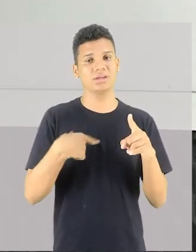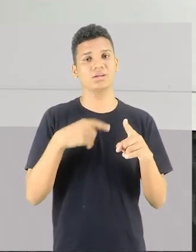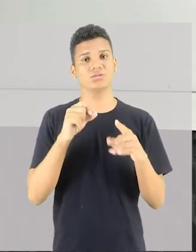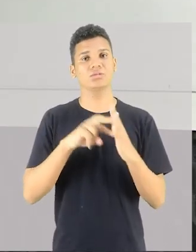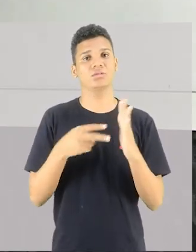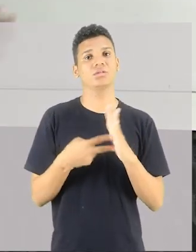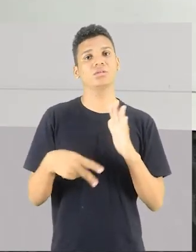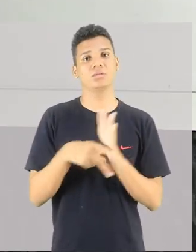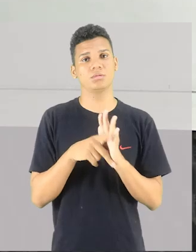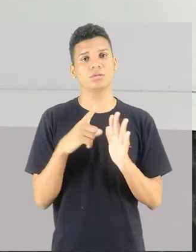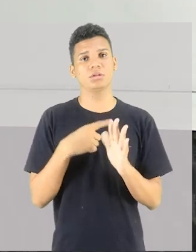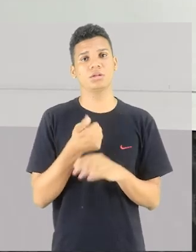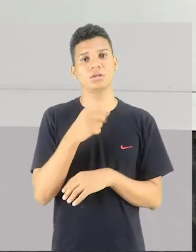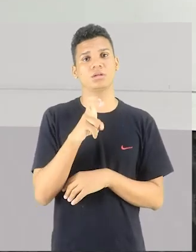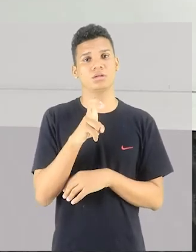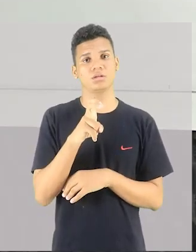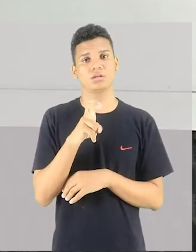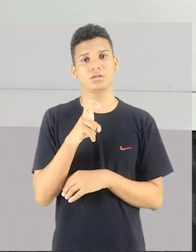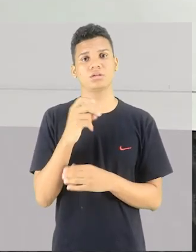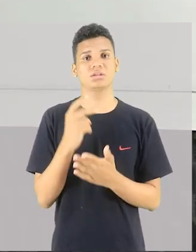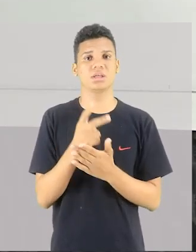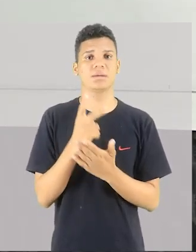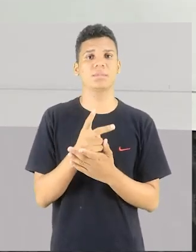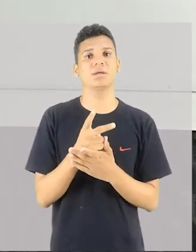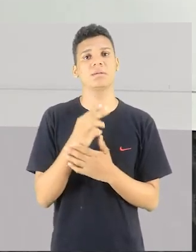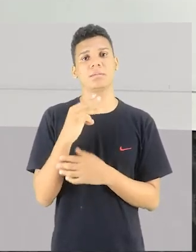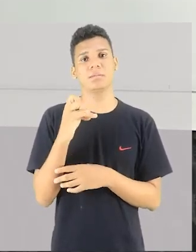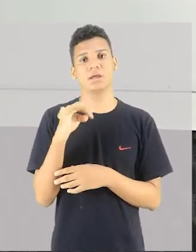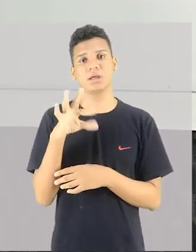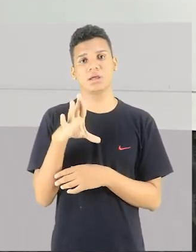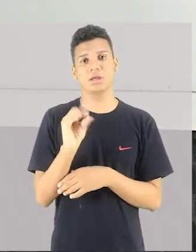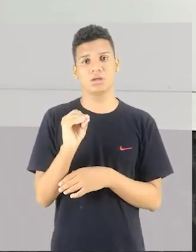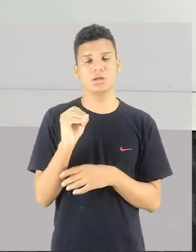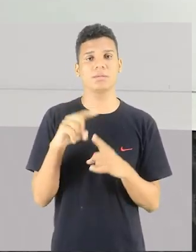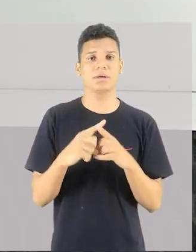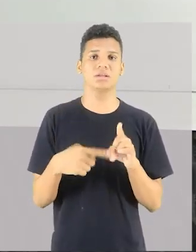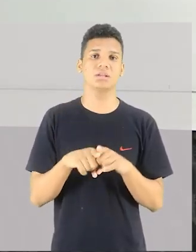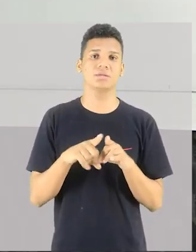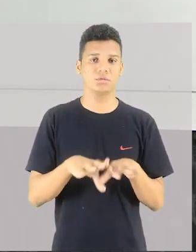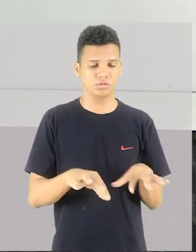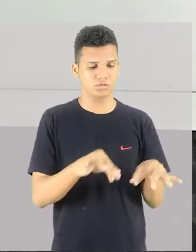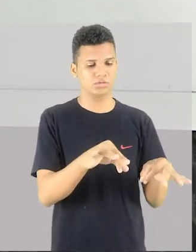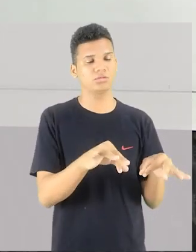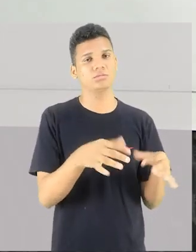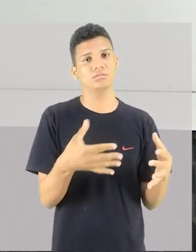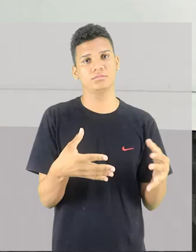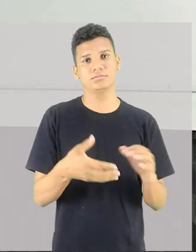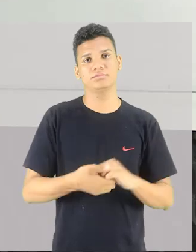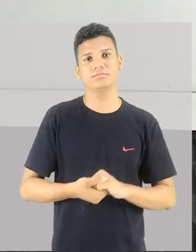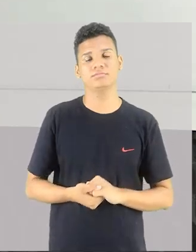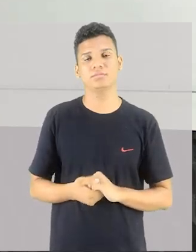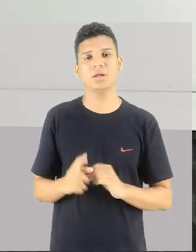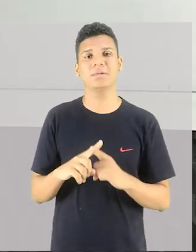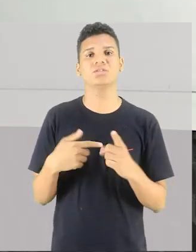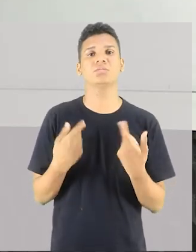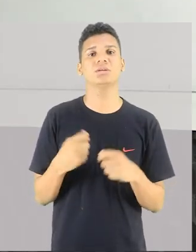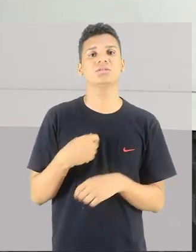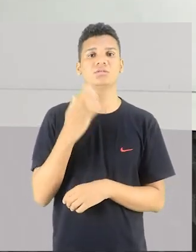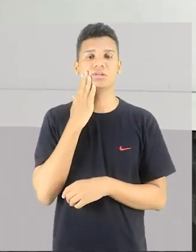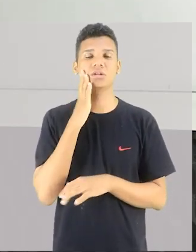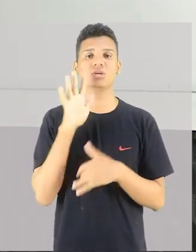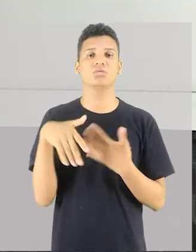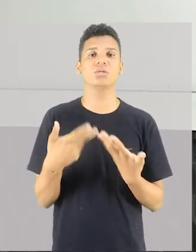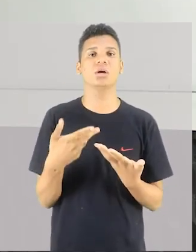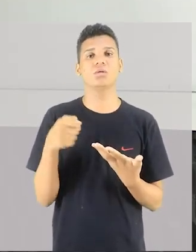ó é de 15 kg para cada met quadrado e um saco tem exatos kilogramas eu preciso saber essa